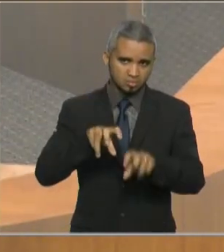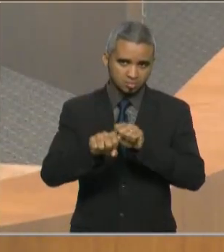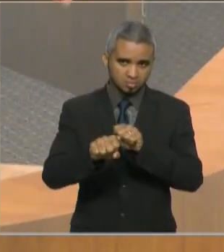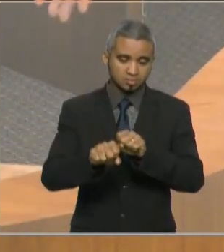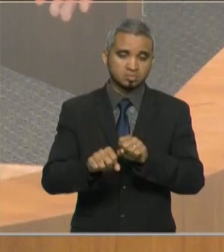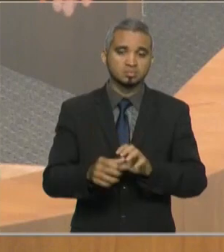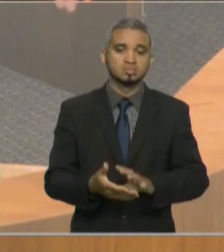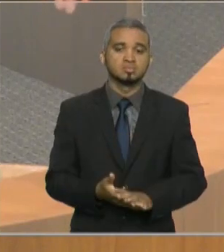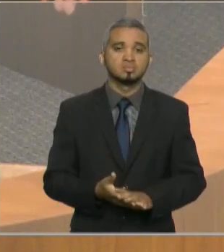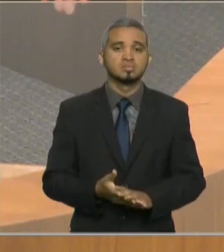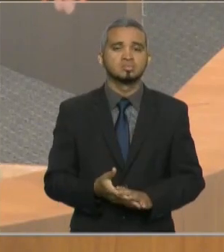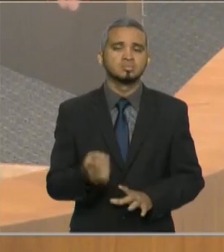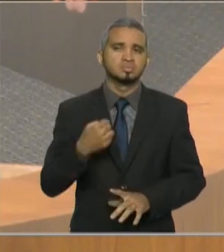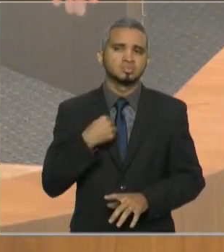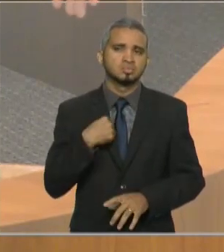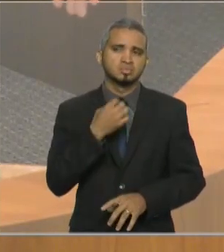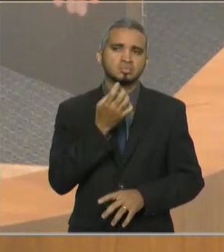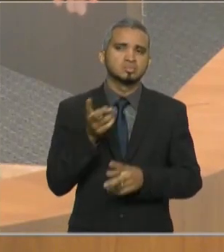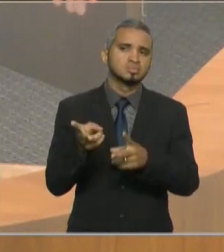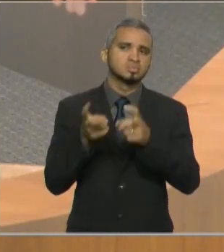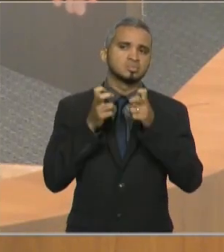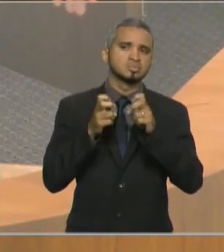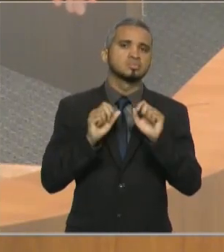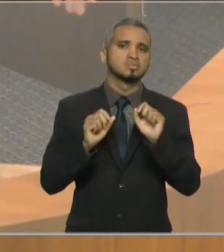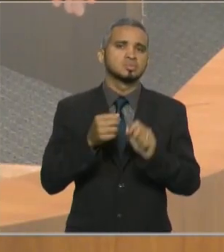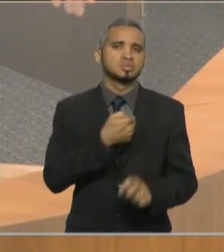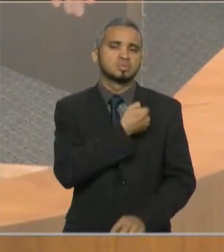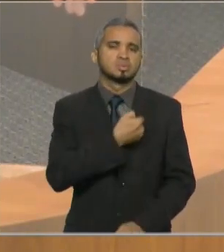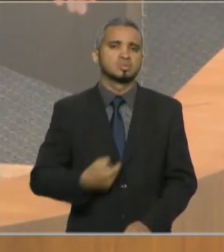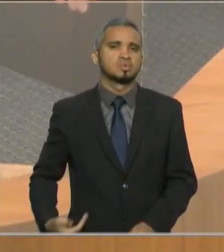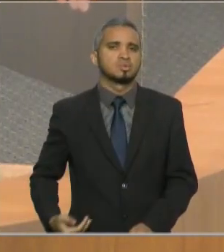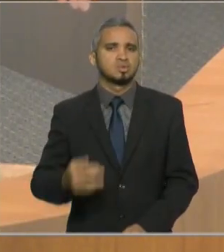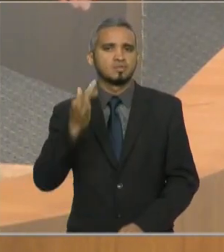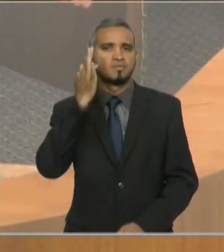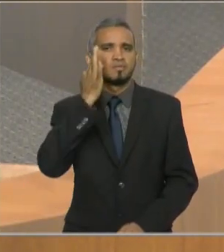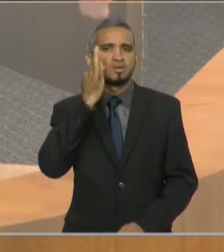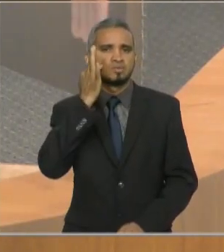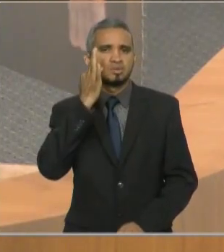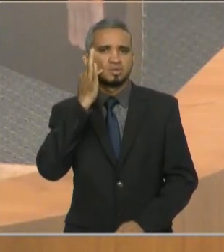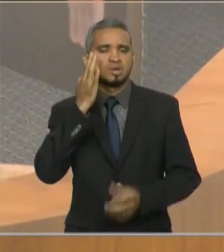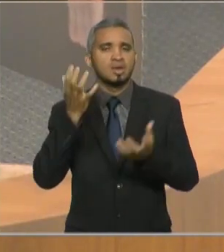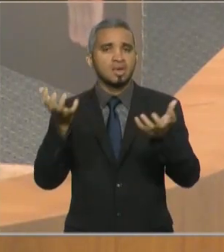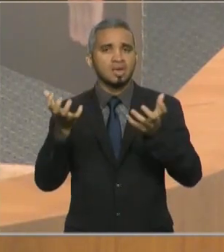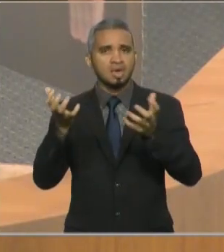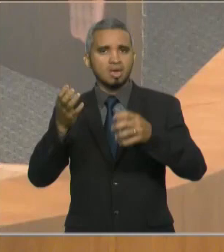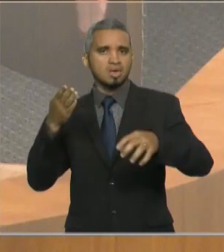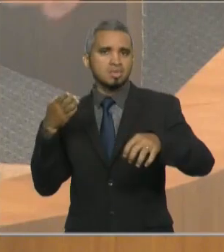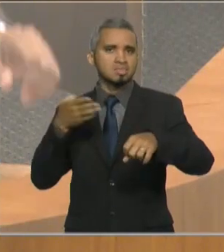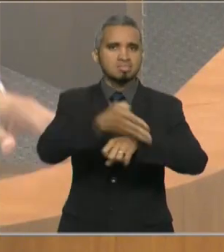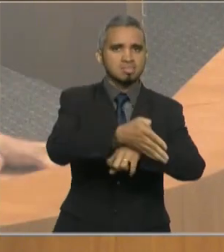a tentativa de penetração do governador Flávio Dino na OAB.